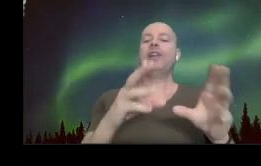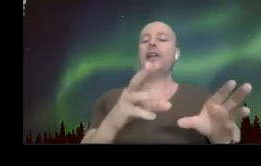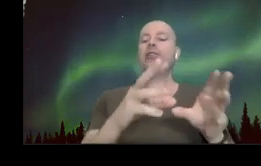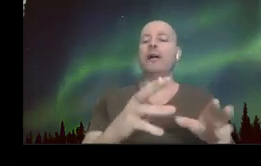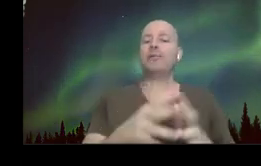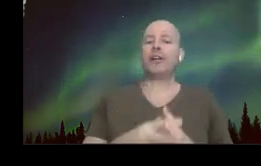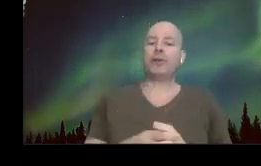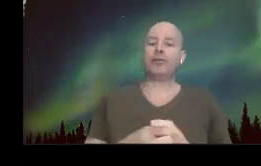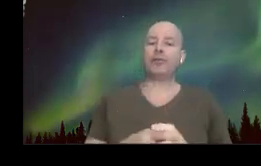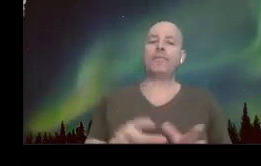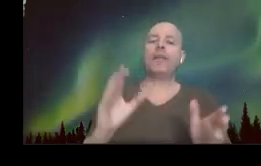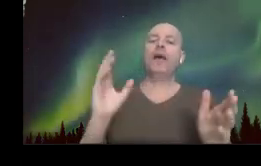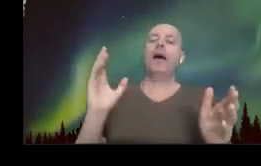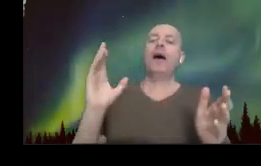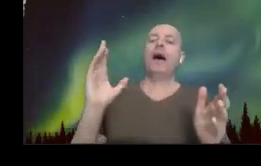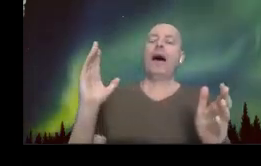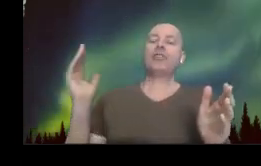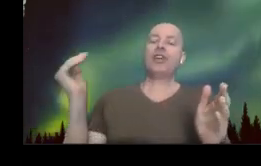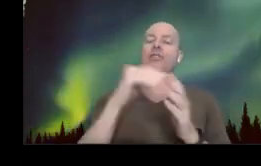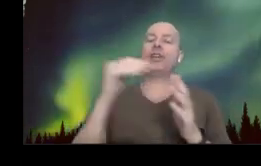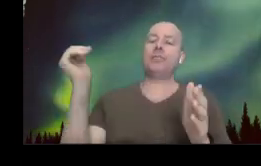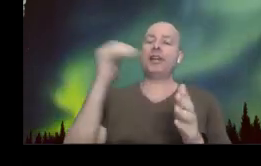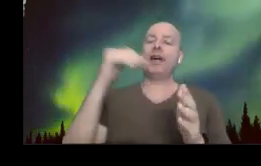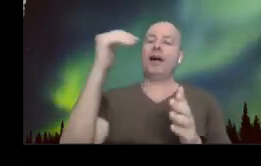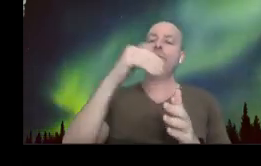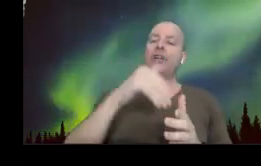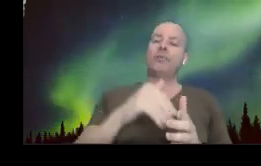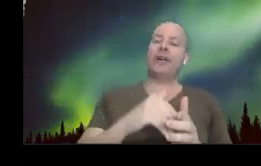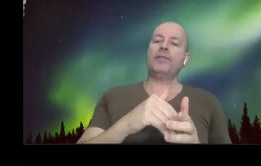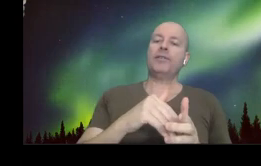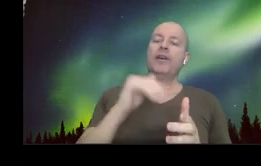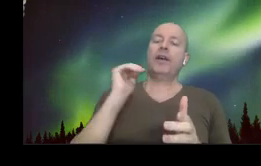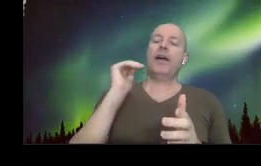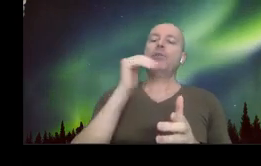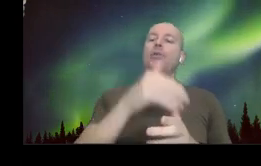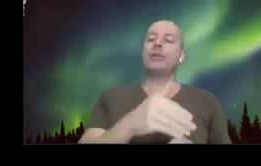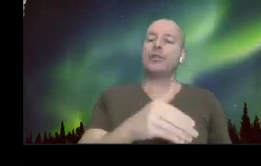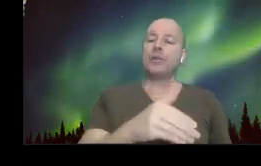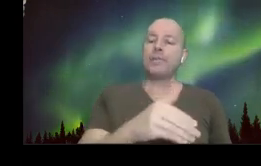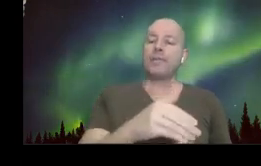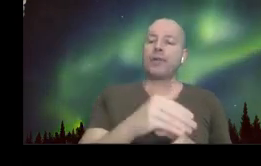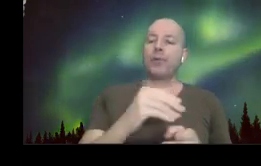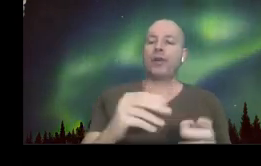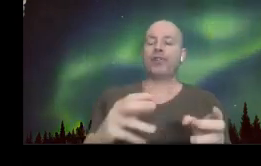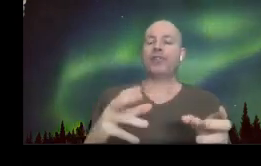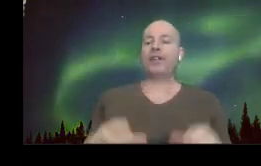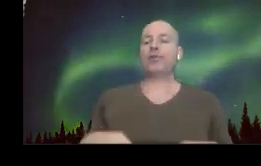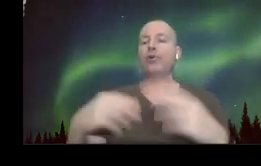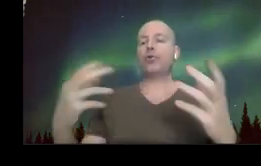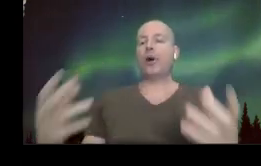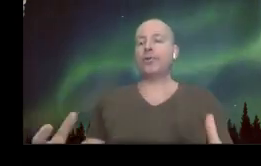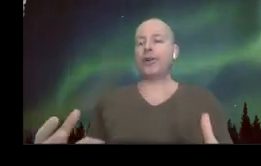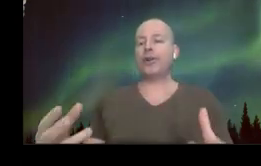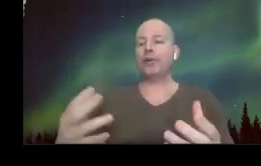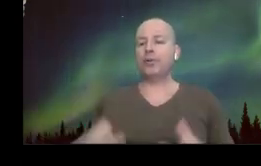Então ele vive naqueles quatro fragmentos. A chance dele predar os animais é muito grande. Porque você vai